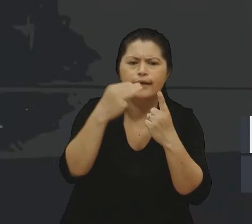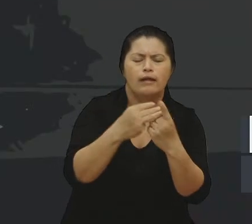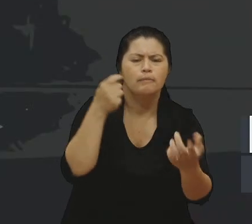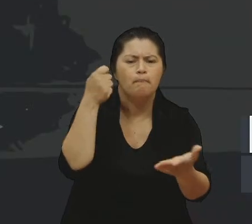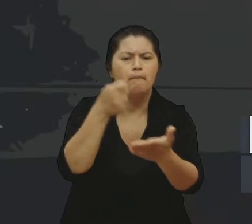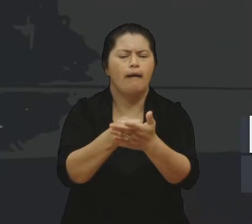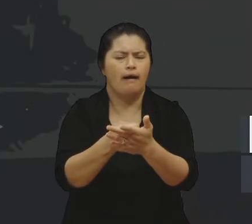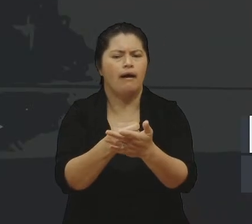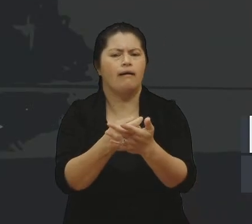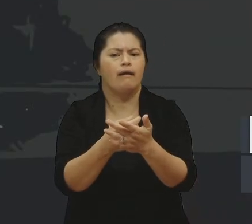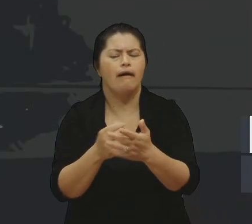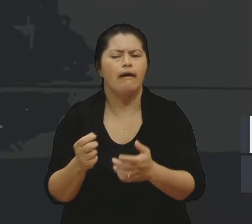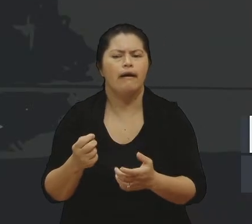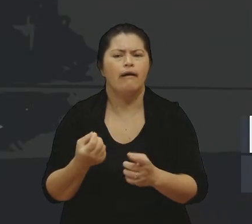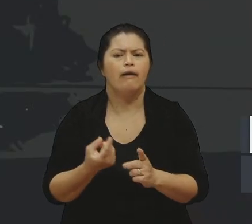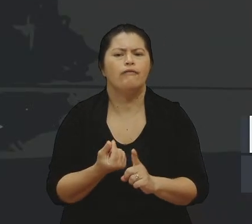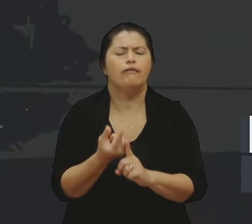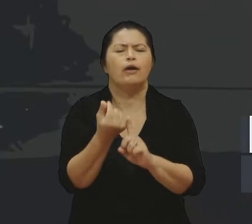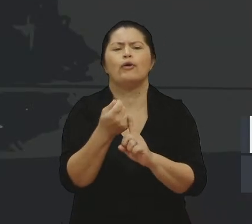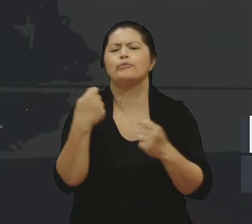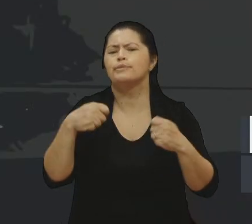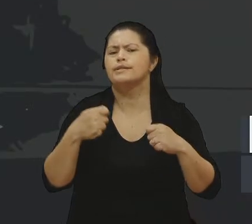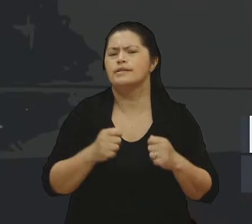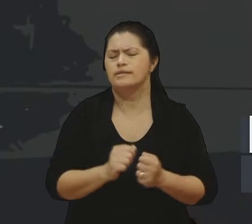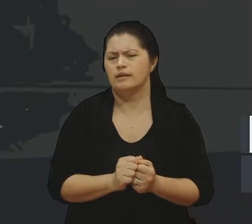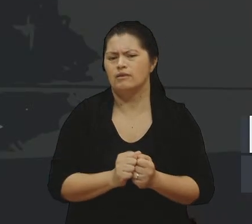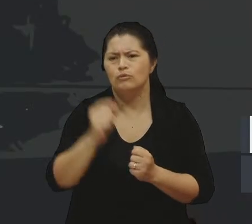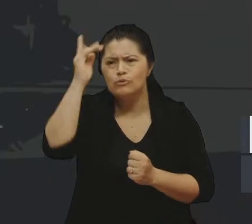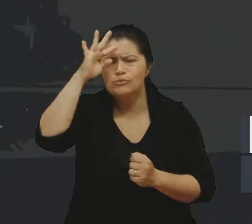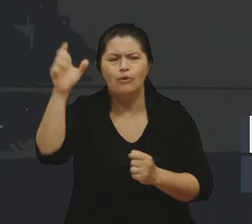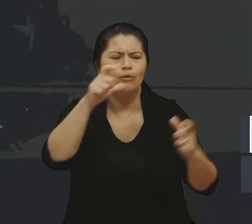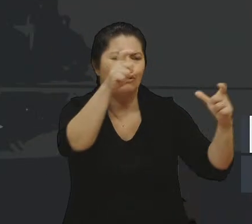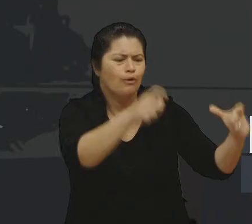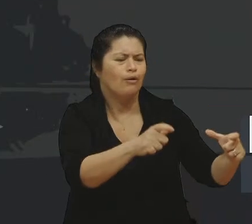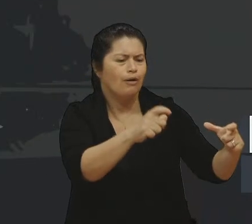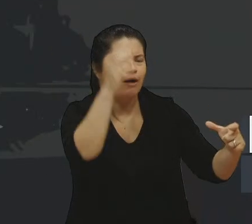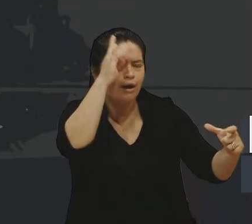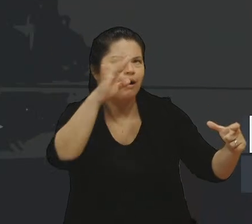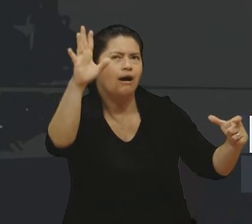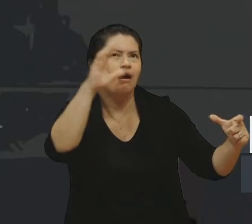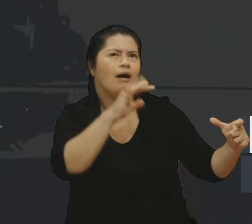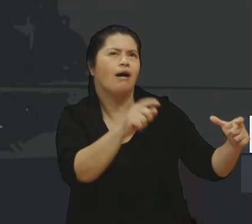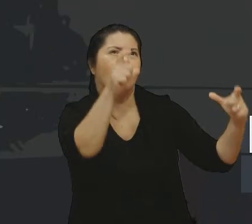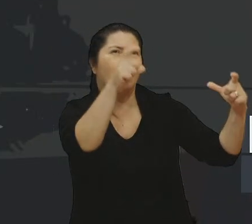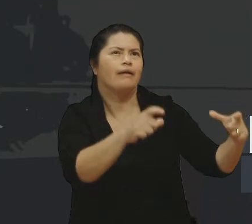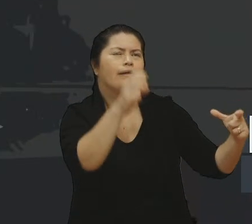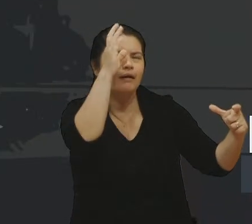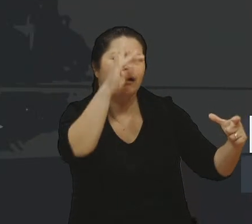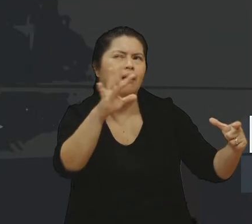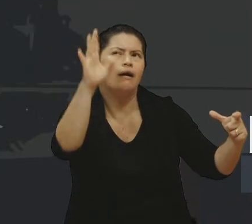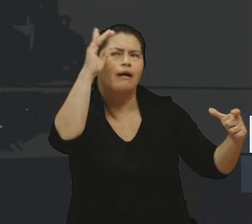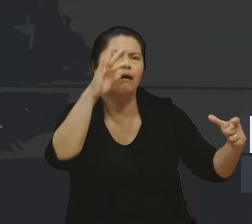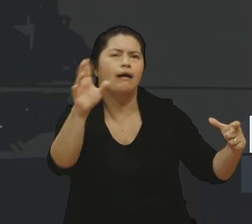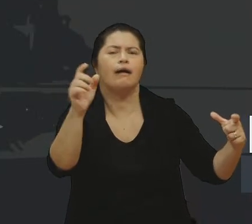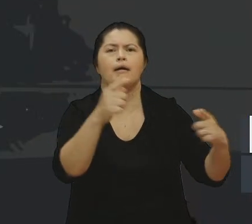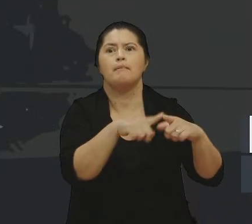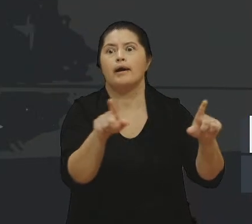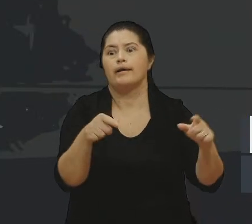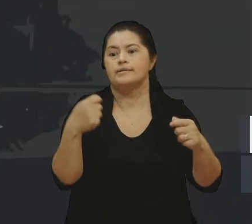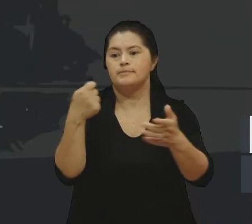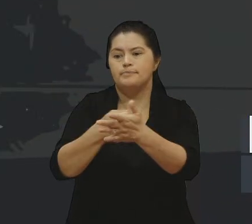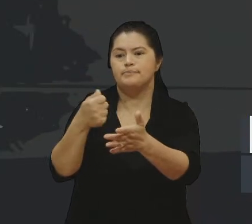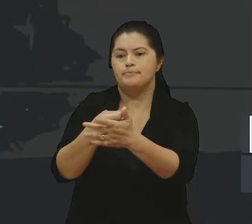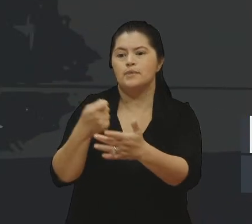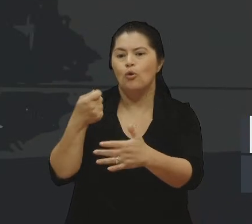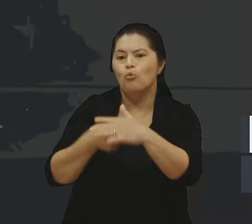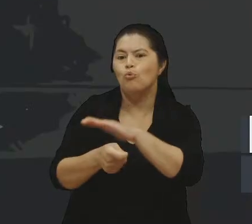precisa. O nosso sonho está num lugar e a realidade do mercado está em outro. E a gente fica aqui sonhando, achando que dá para fazer. E aí a gente se aventura,